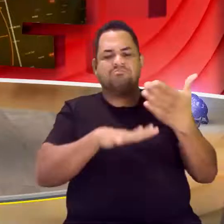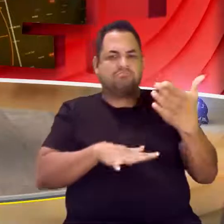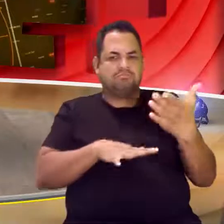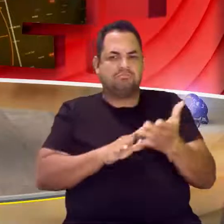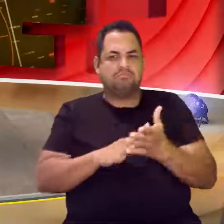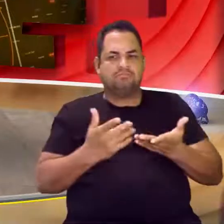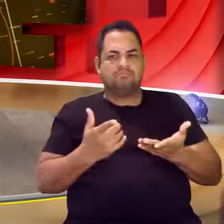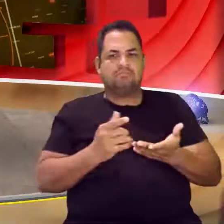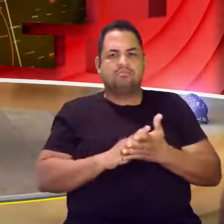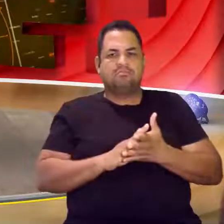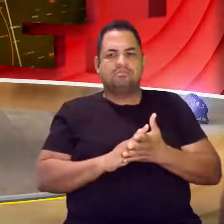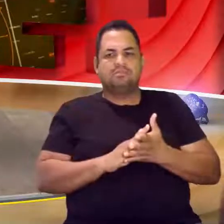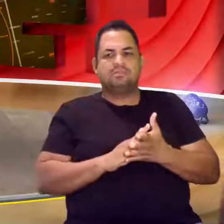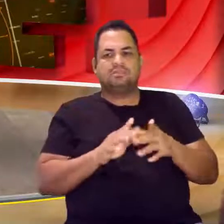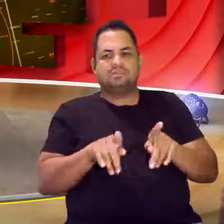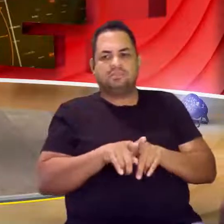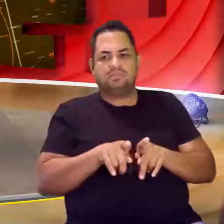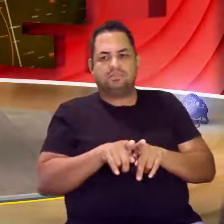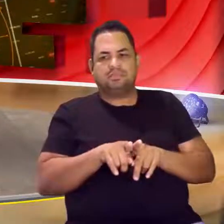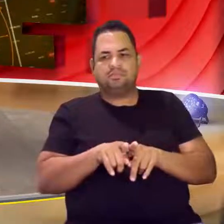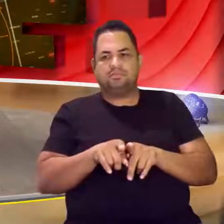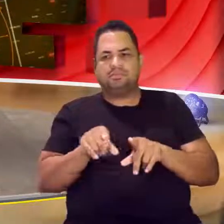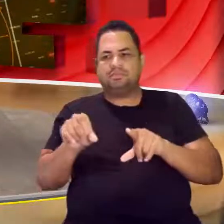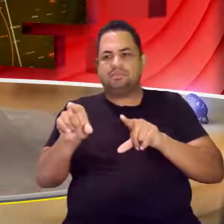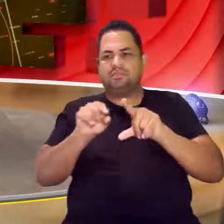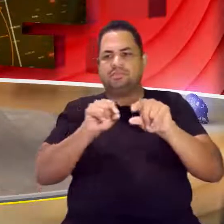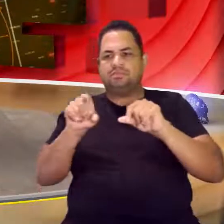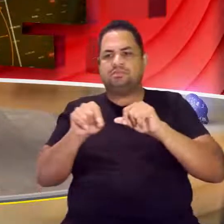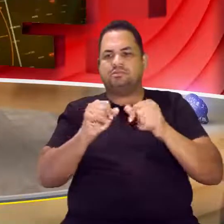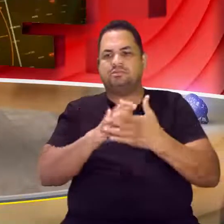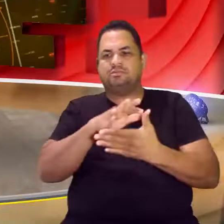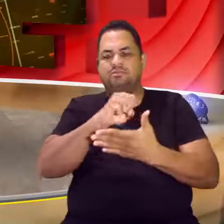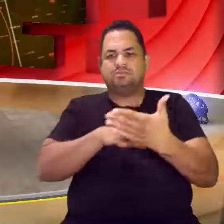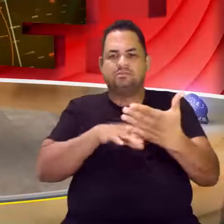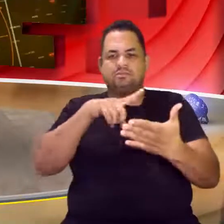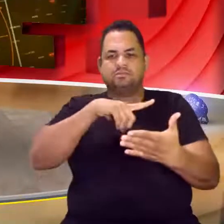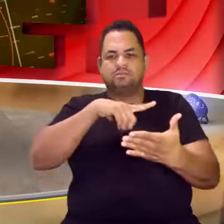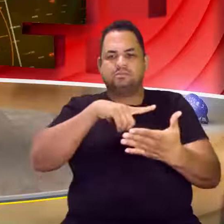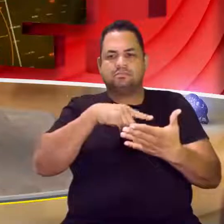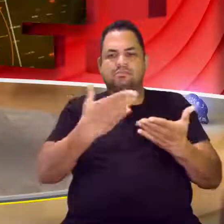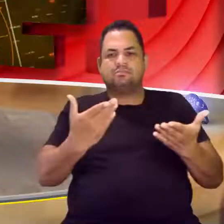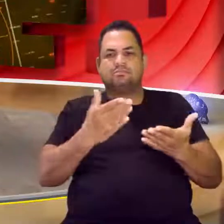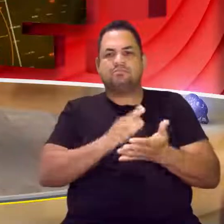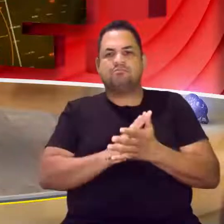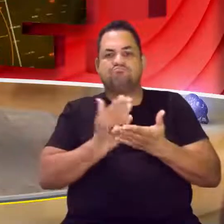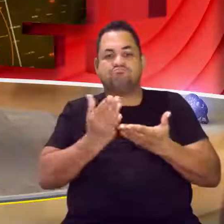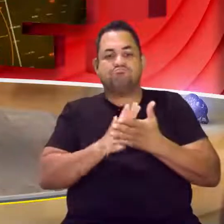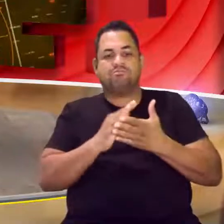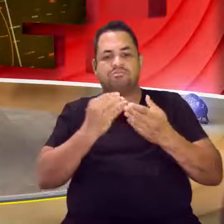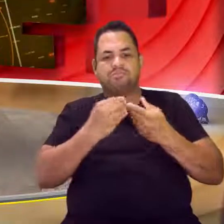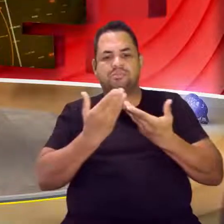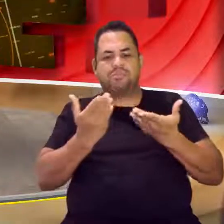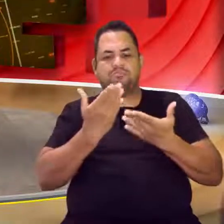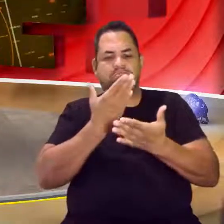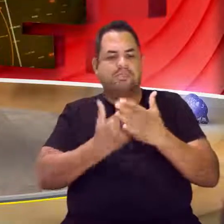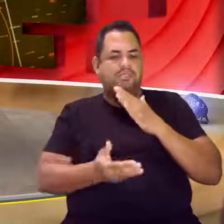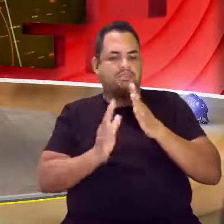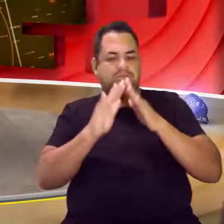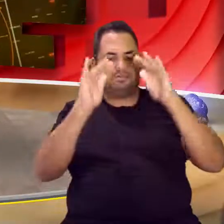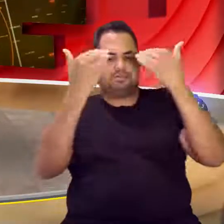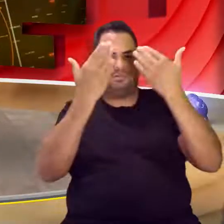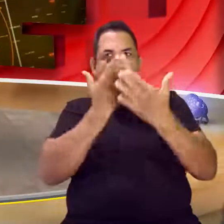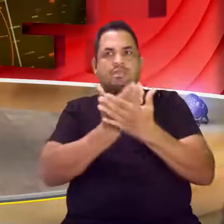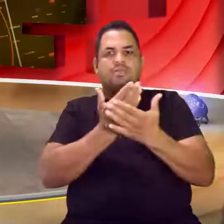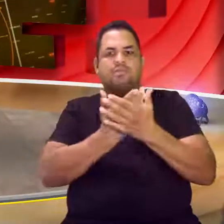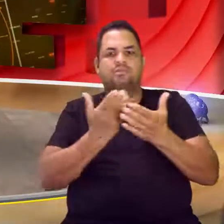com relação aos distratores. As opções que tem lá no gabarito que às vezes tiram um pouco a atenção do aluno. Tudo isso na aula